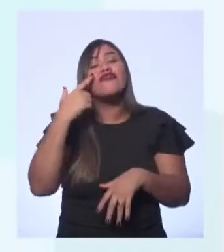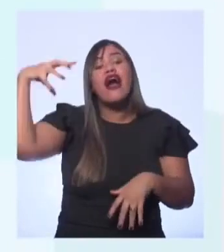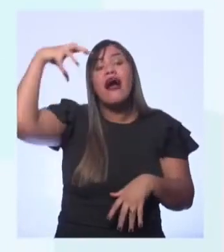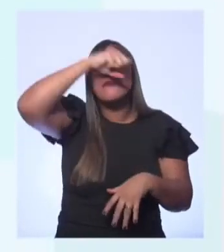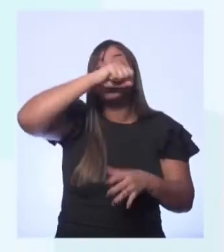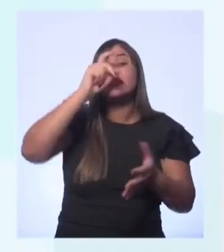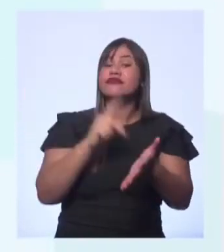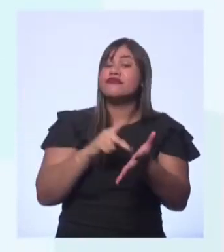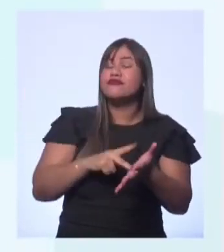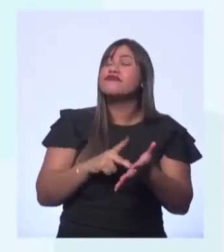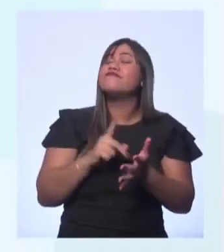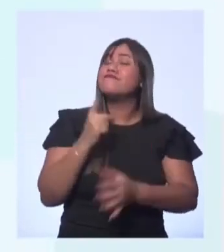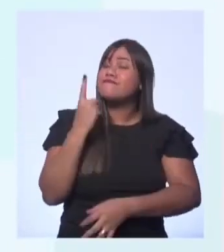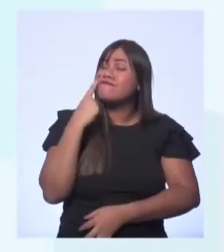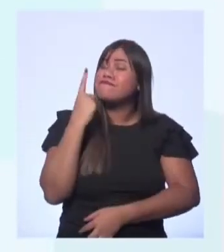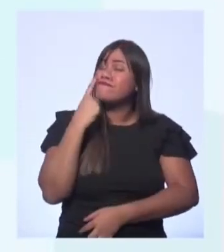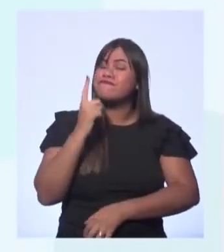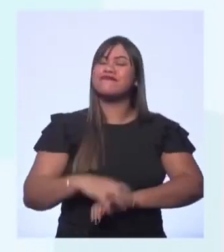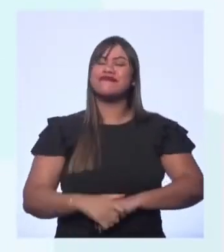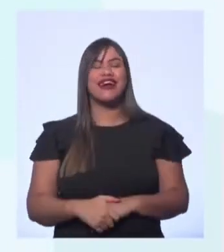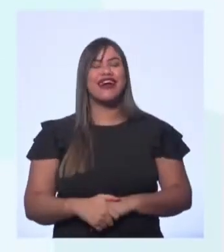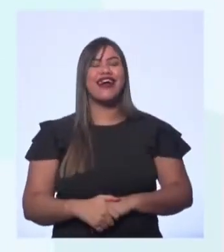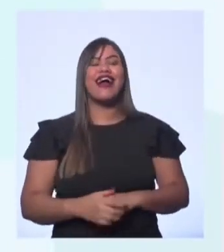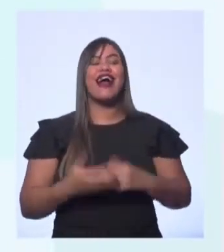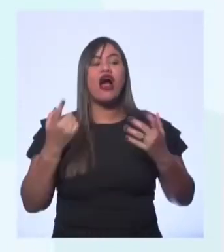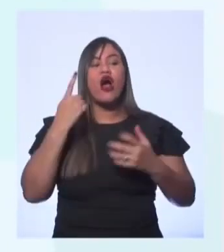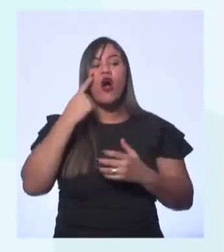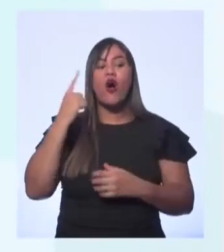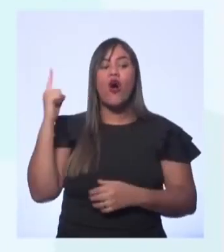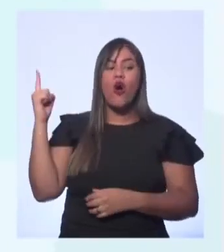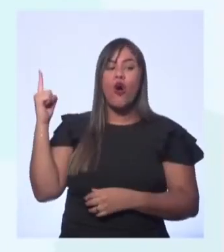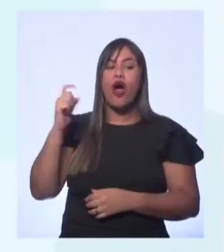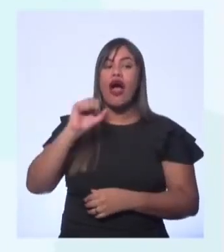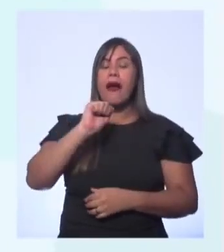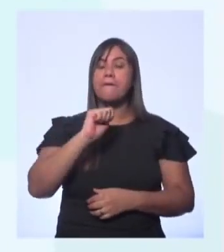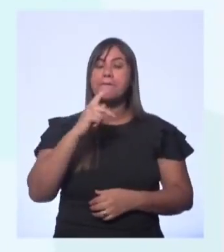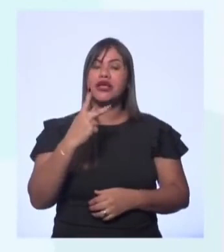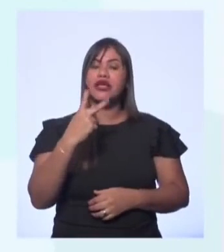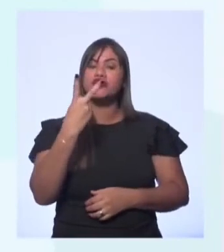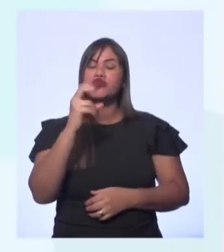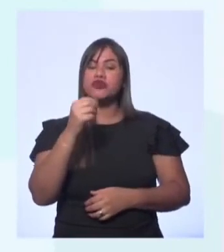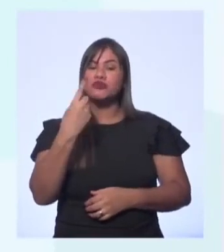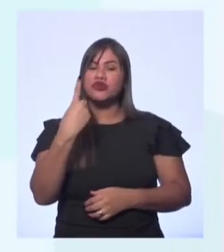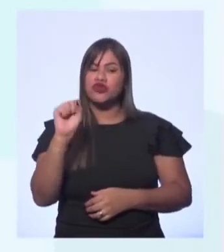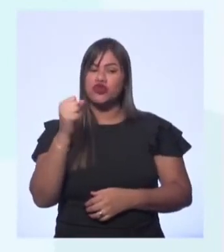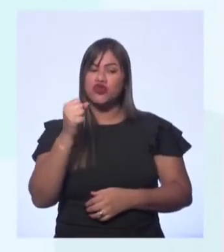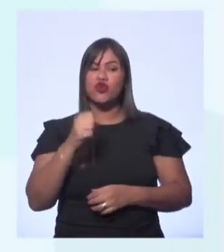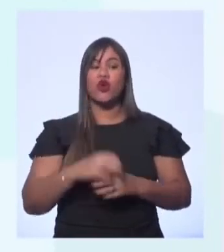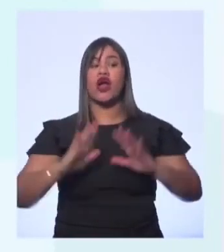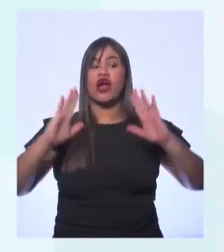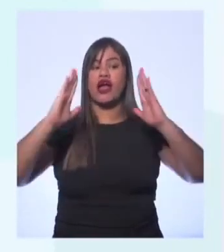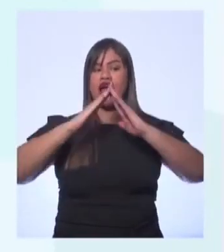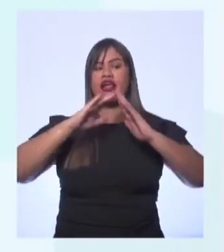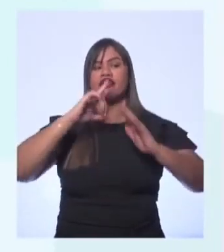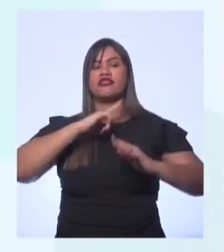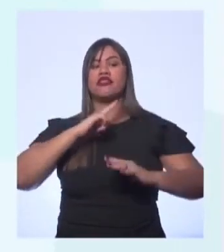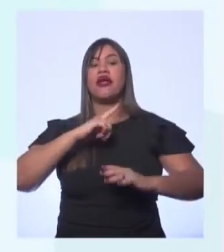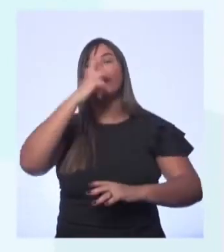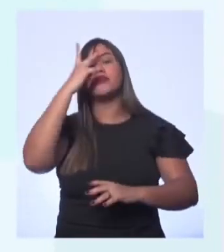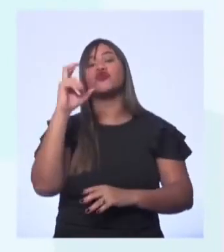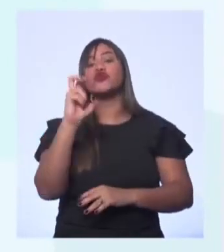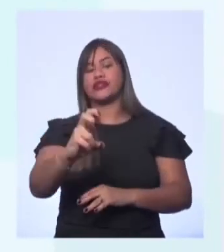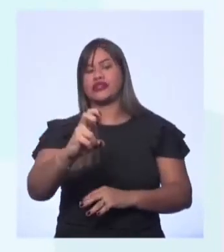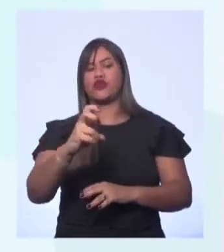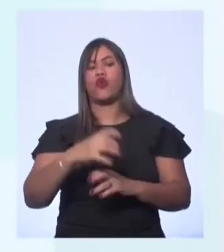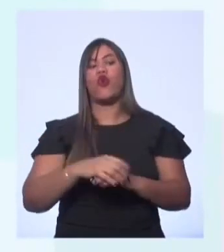estão sabendo, tá? Então, olha lá. É uma AP 2018. Numa residência onde moram 5 pessoas,